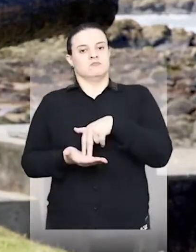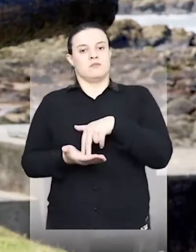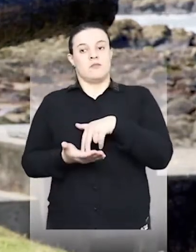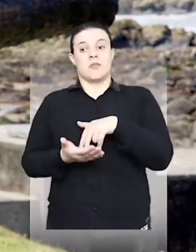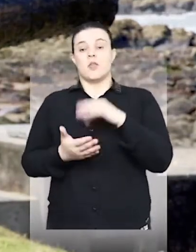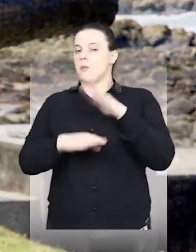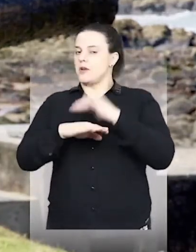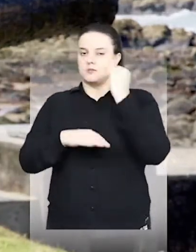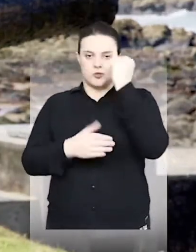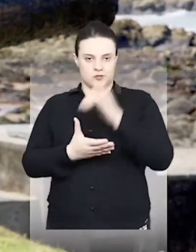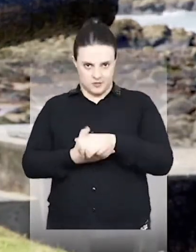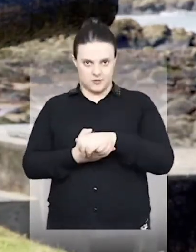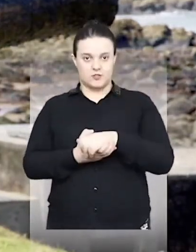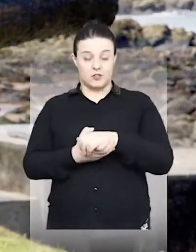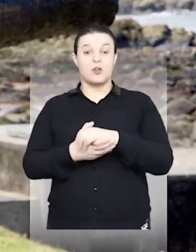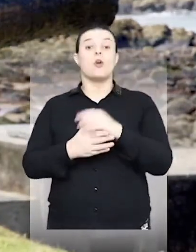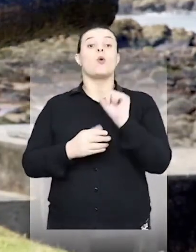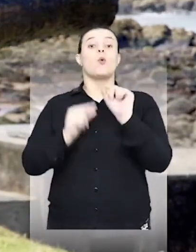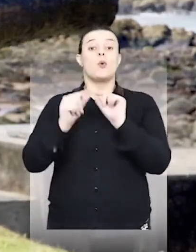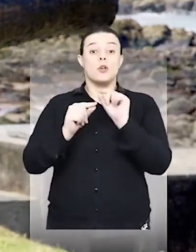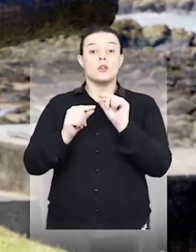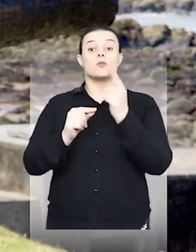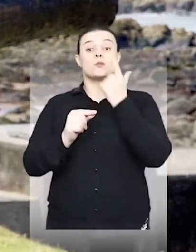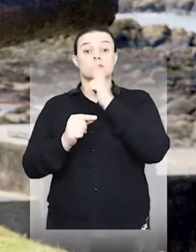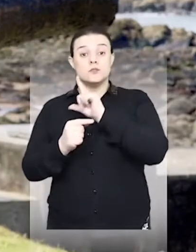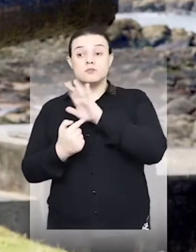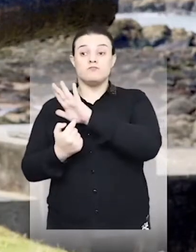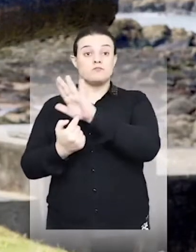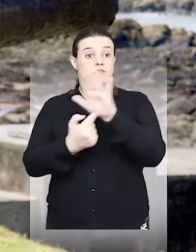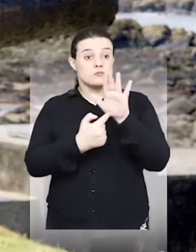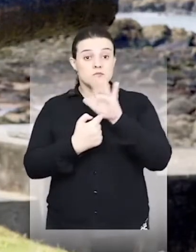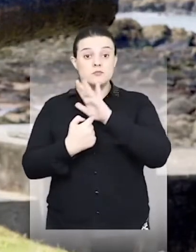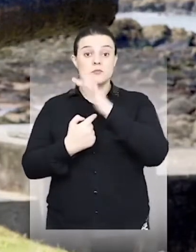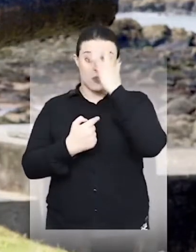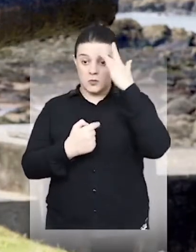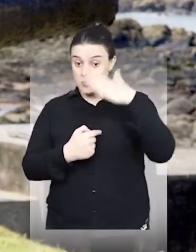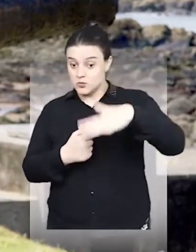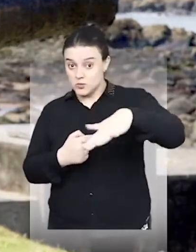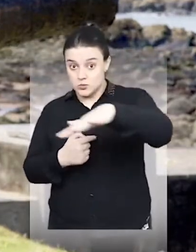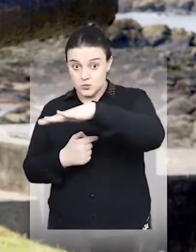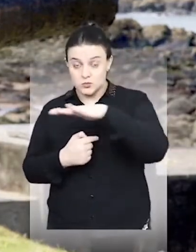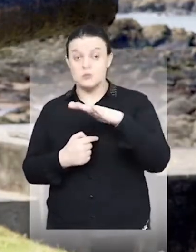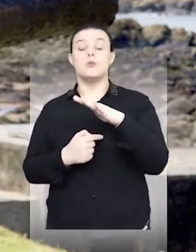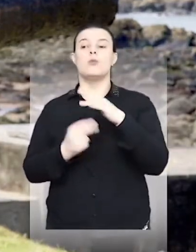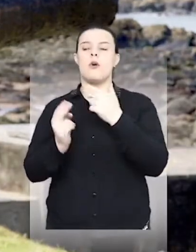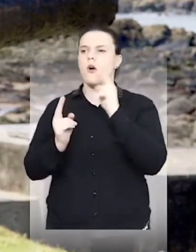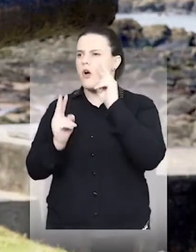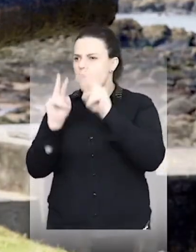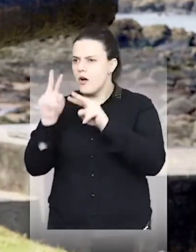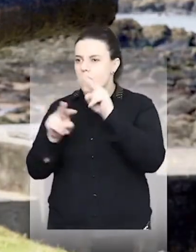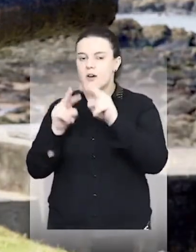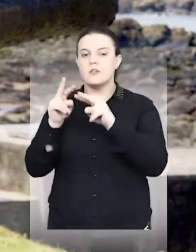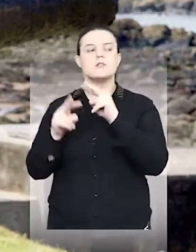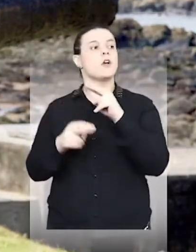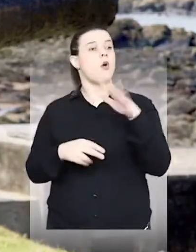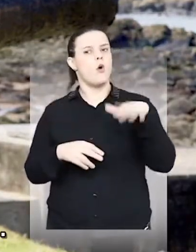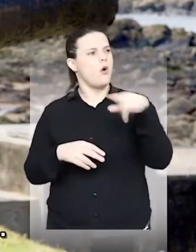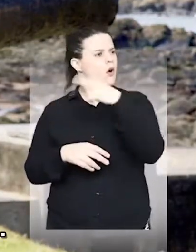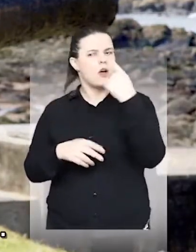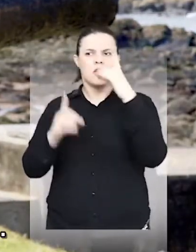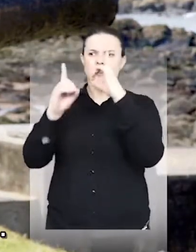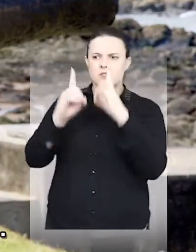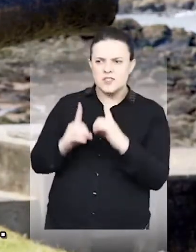sabe? Eu acho que isso é o mais importante, é tá no meio e as pessoas estarem te vendo ali, pô,